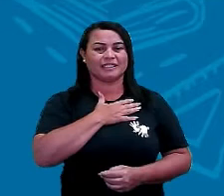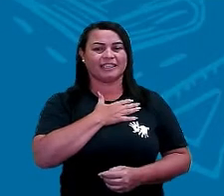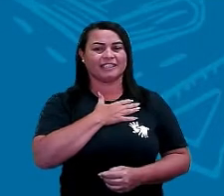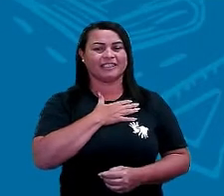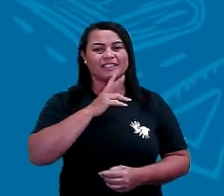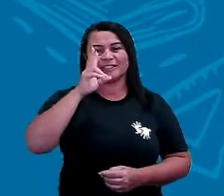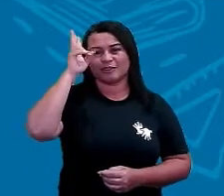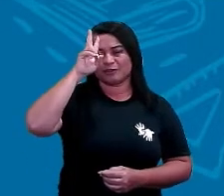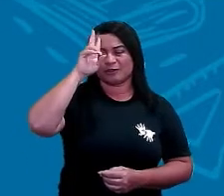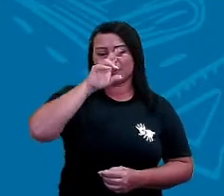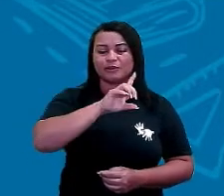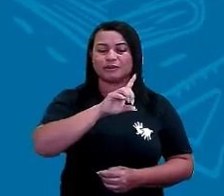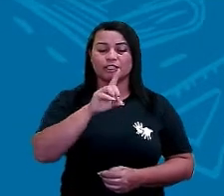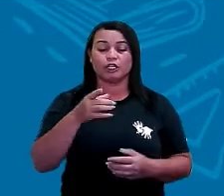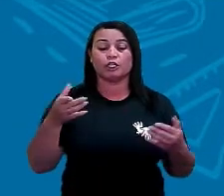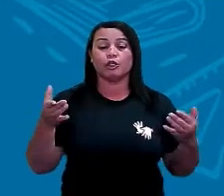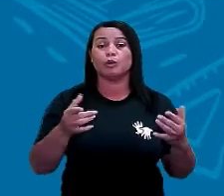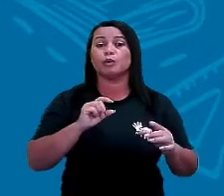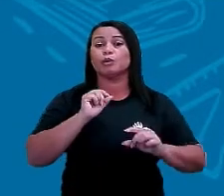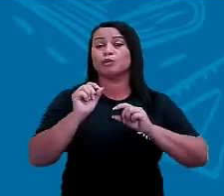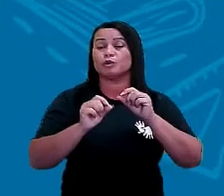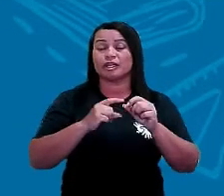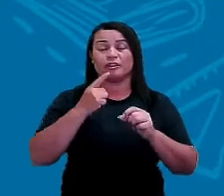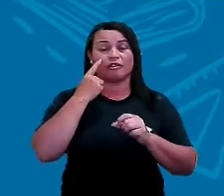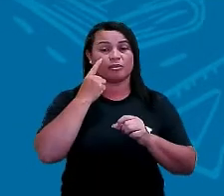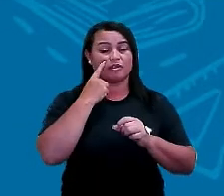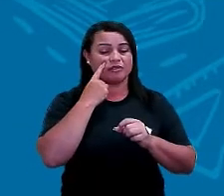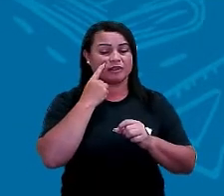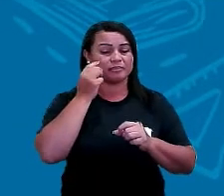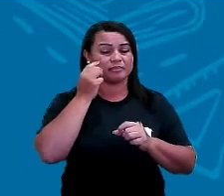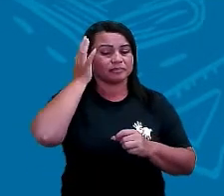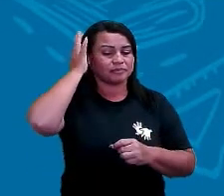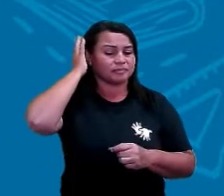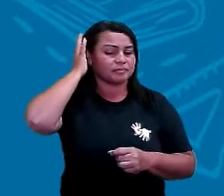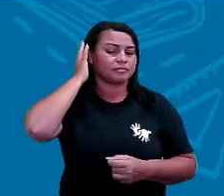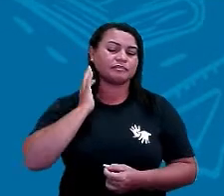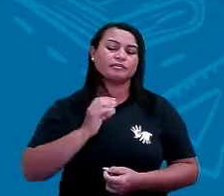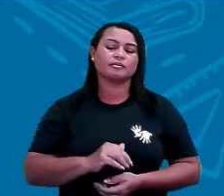dia. E hoje a gente vai ver o uso dos porquês. Vamos lá?